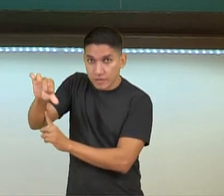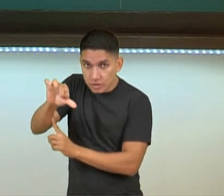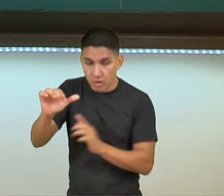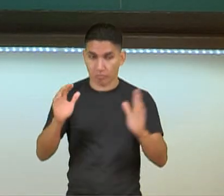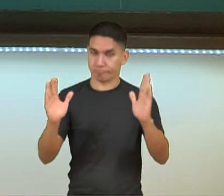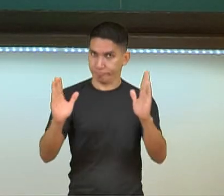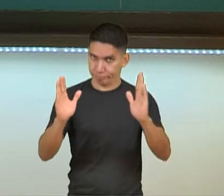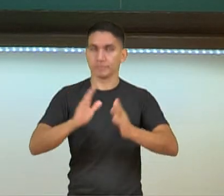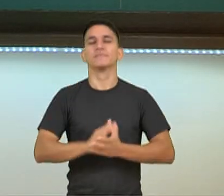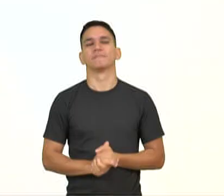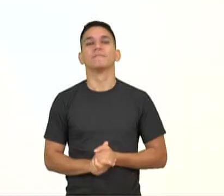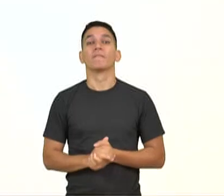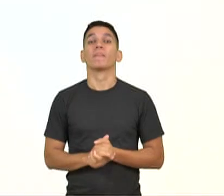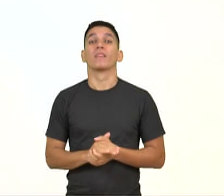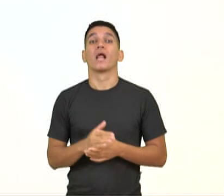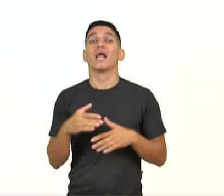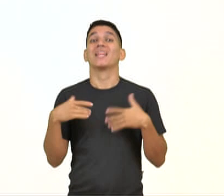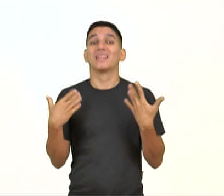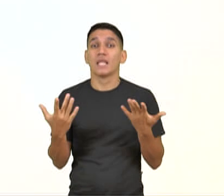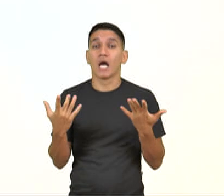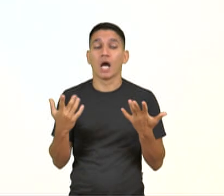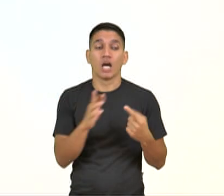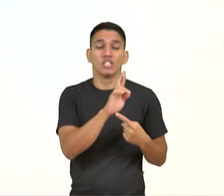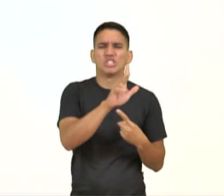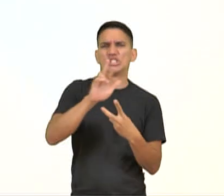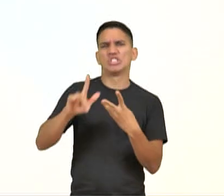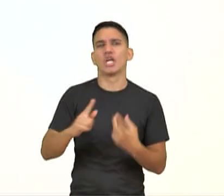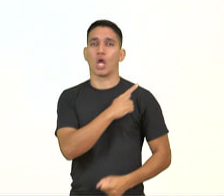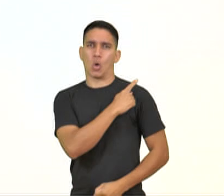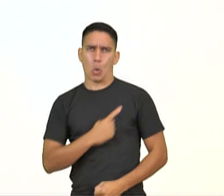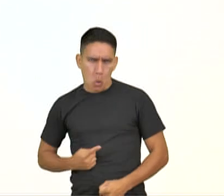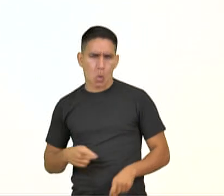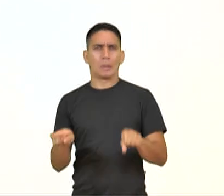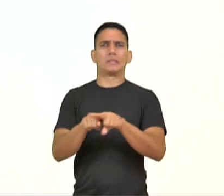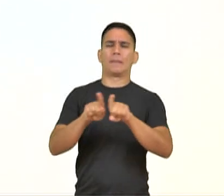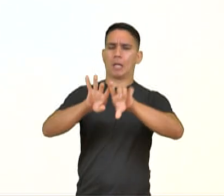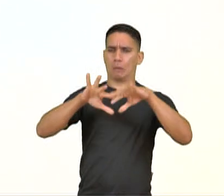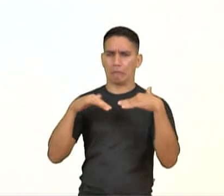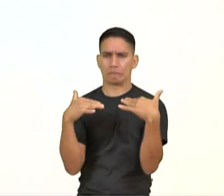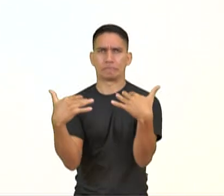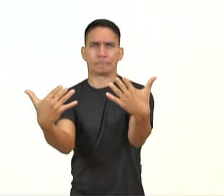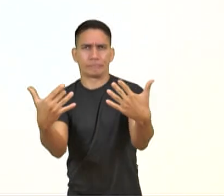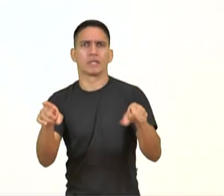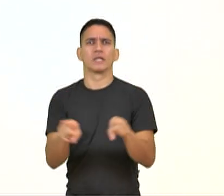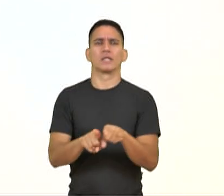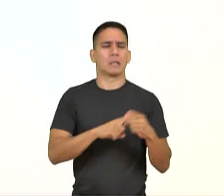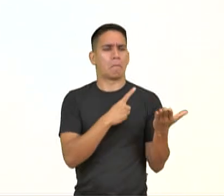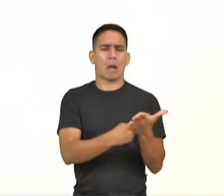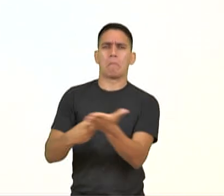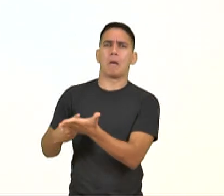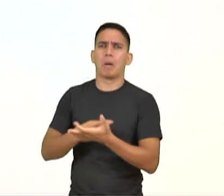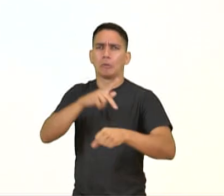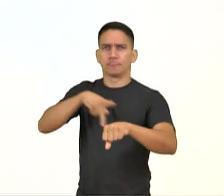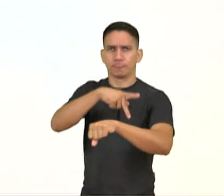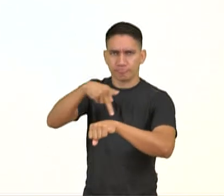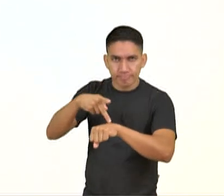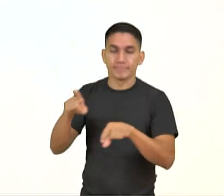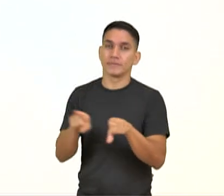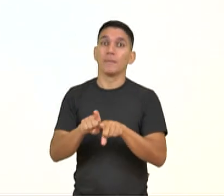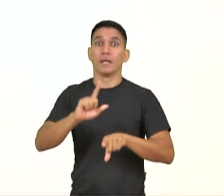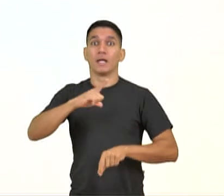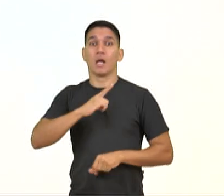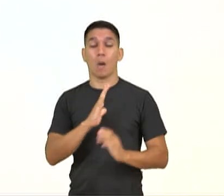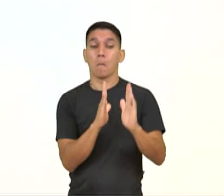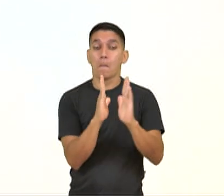1799. E entre diferentes governos, Assembleia Nacional, Convenção Nacional, que teve um